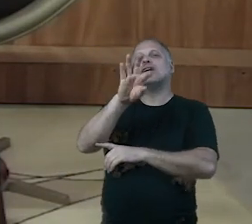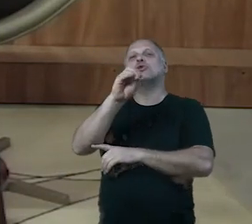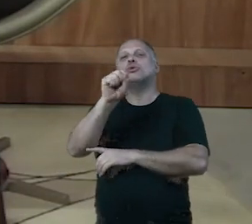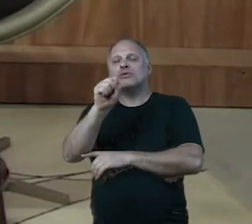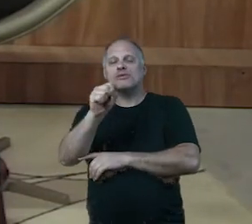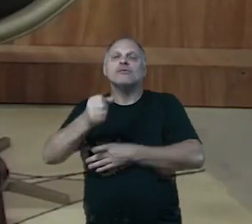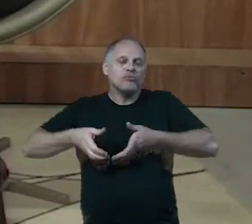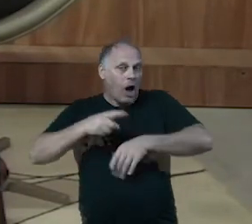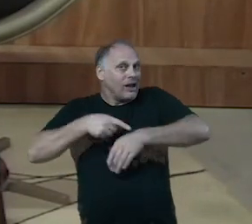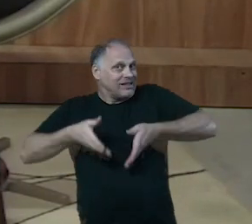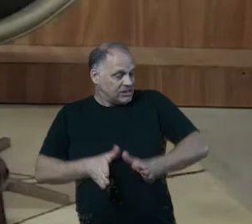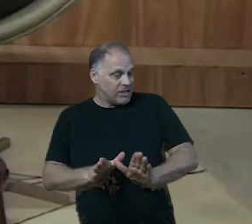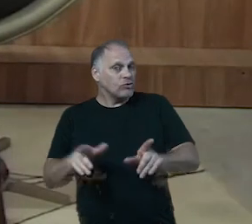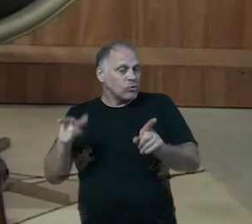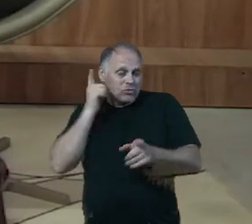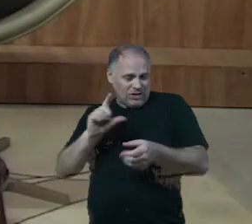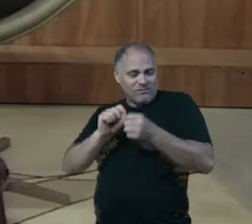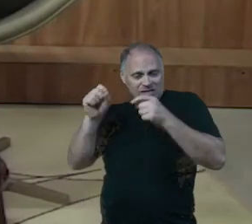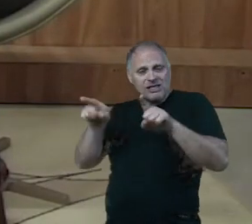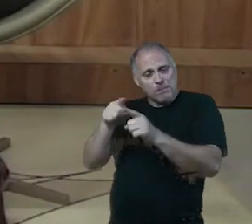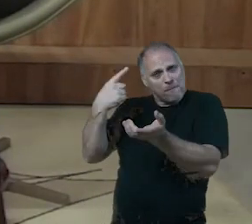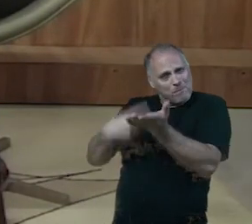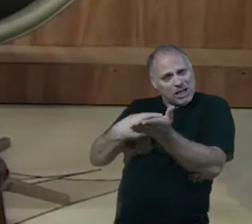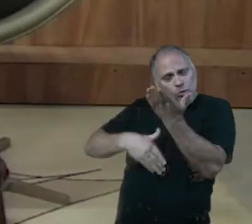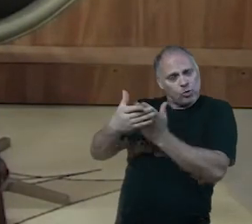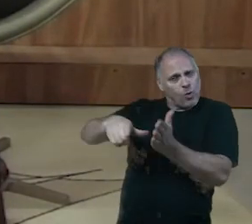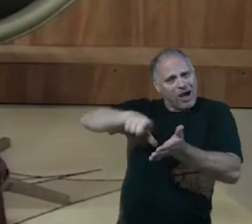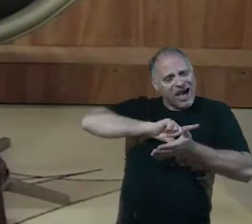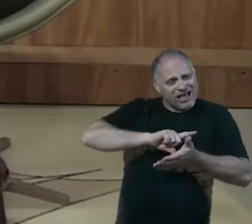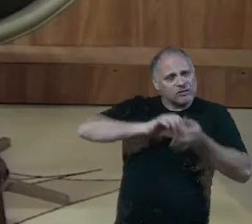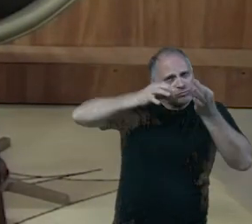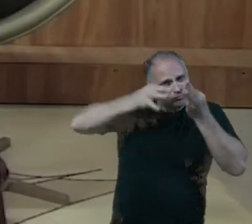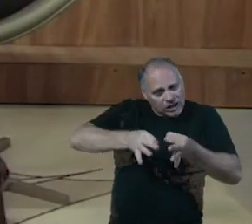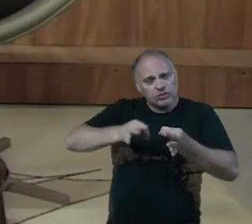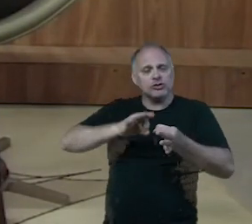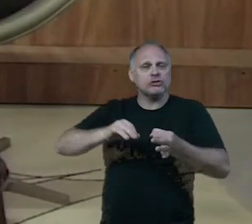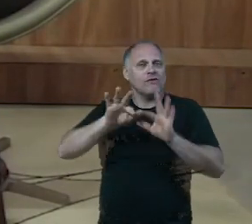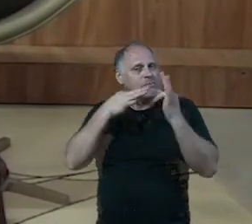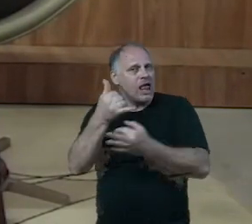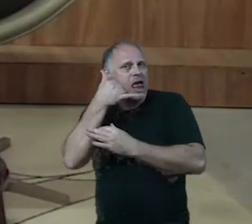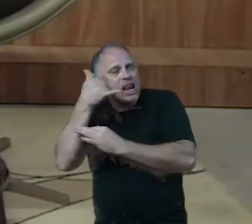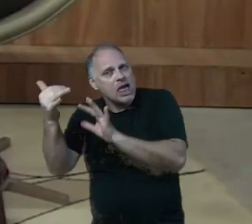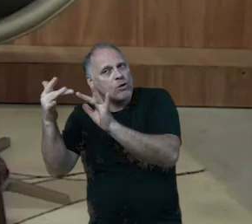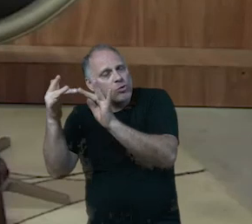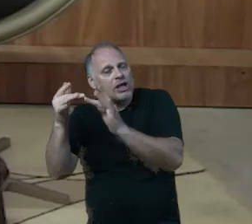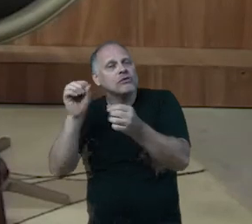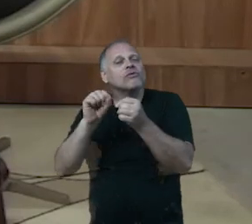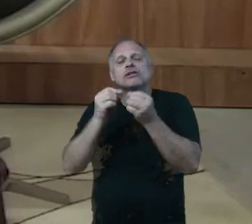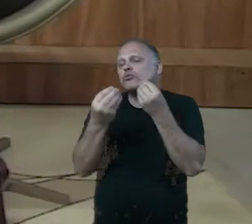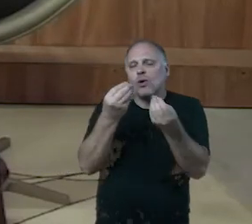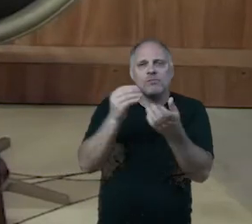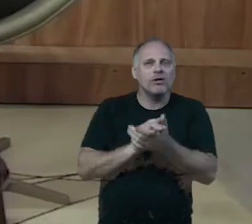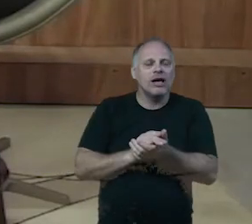acompanha, enfim. Como é que é feito isso? As pessoas combinam previamente contigo? As famílias te ligam? Né? Como é que Sim.